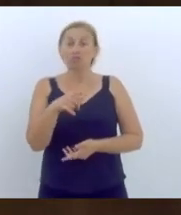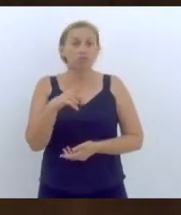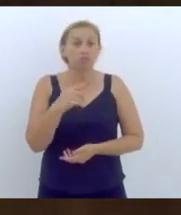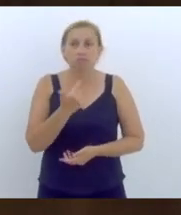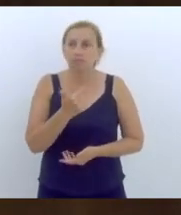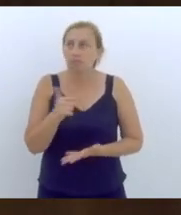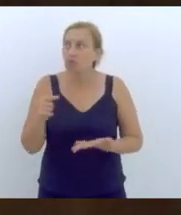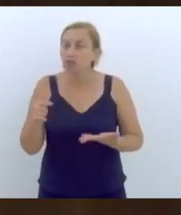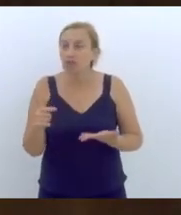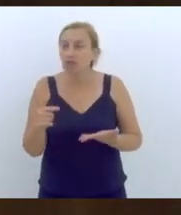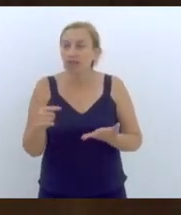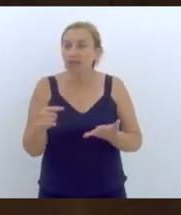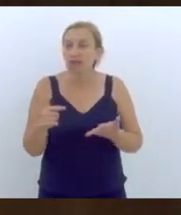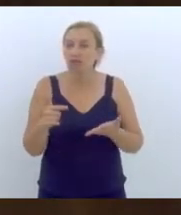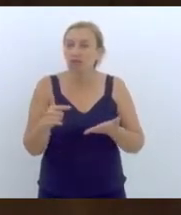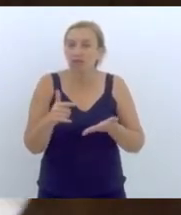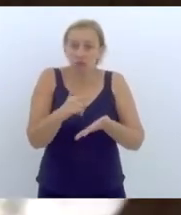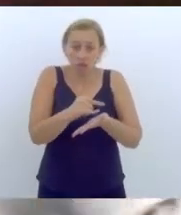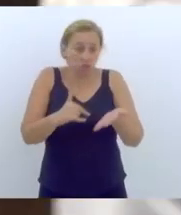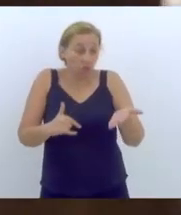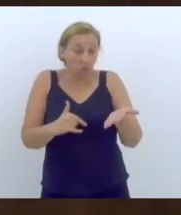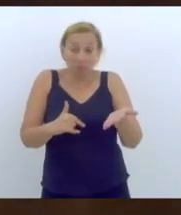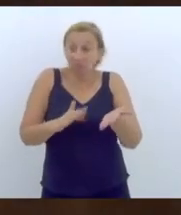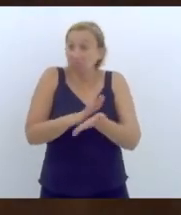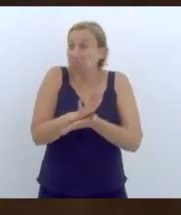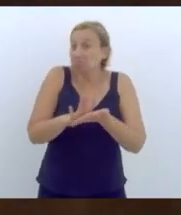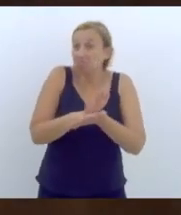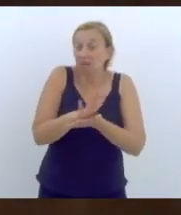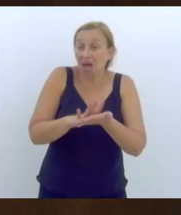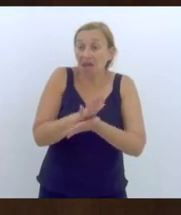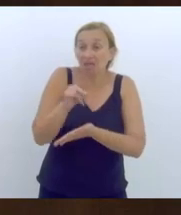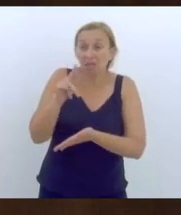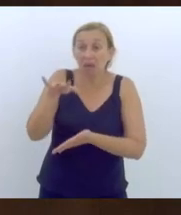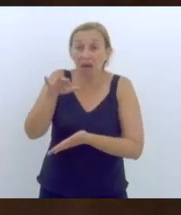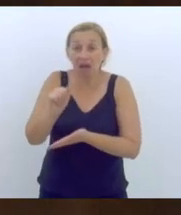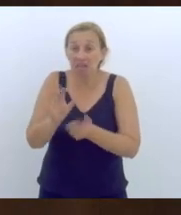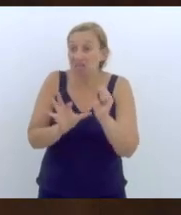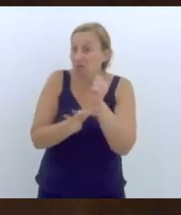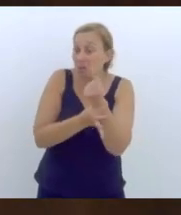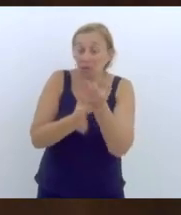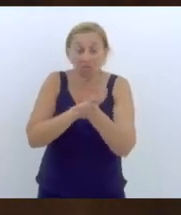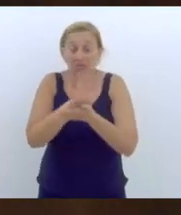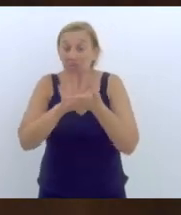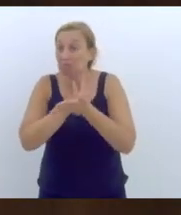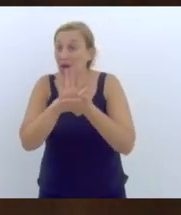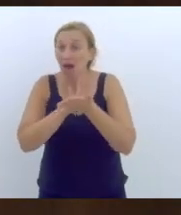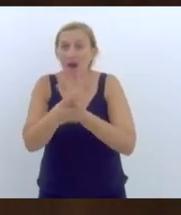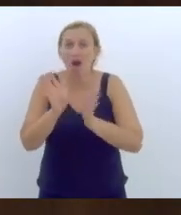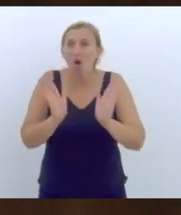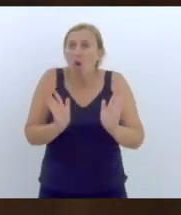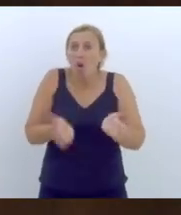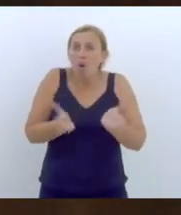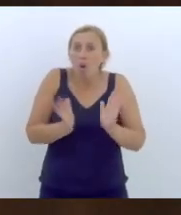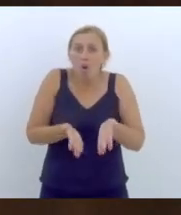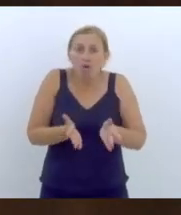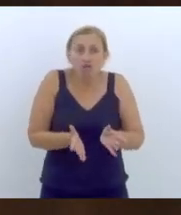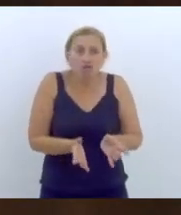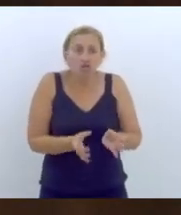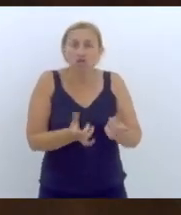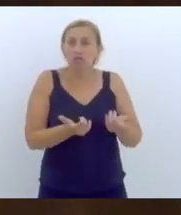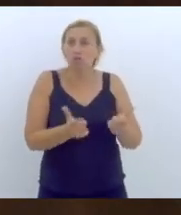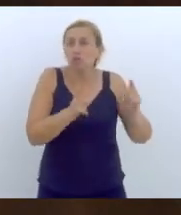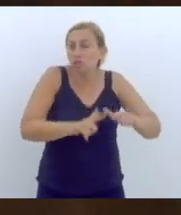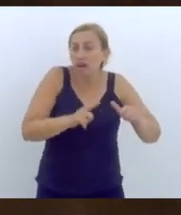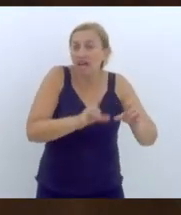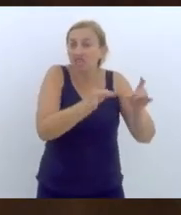requisitos de emplacamento, você não tem normas de segurança, hoje os comércios da cidade